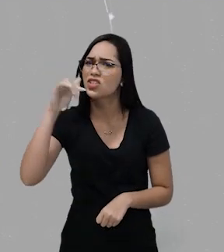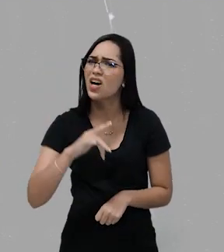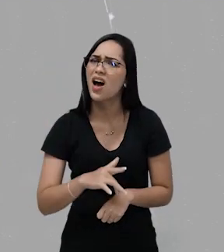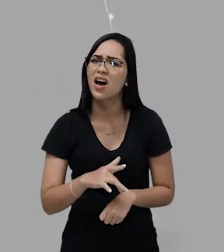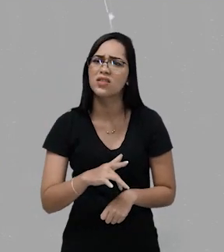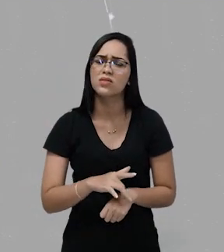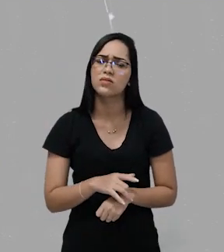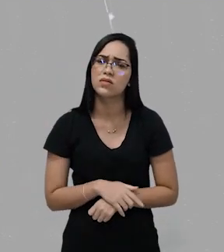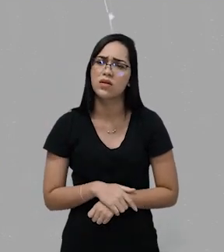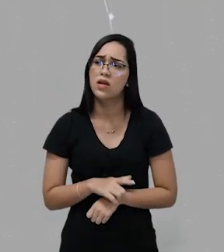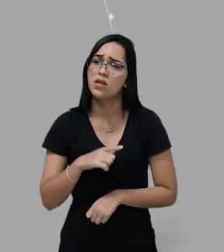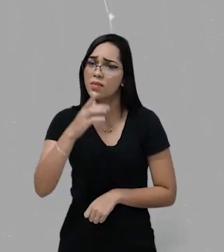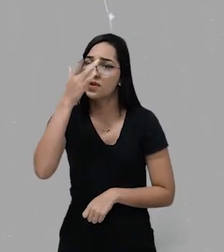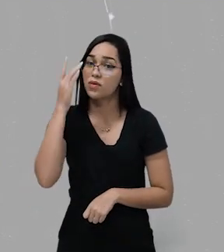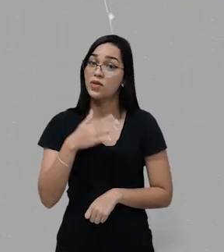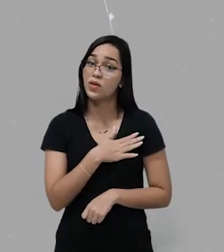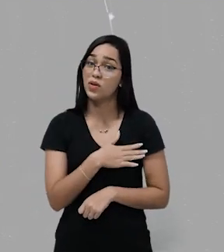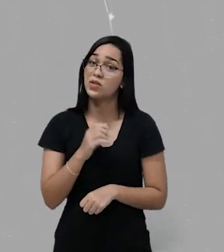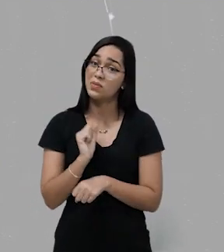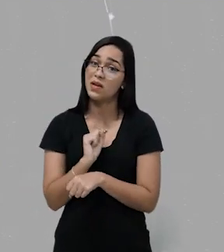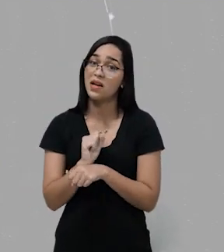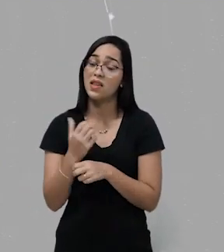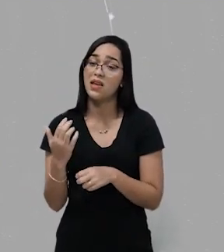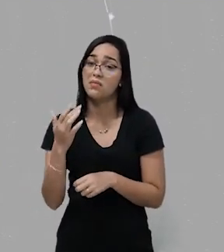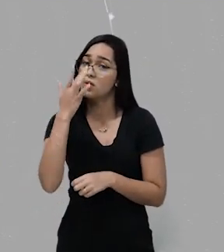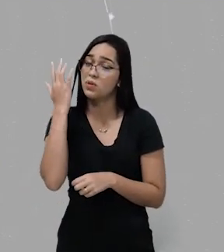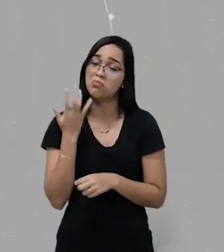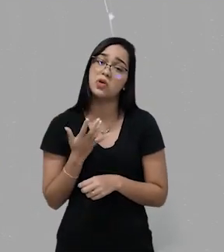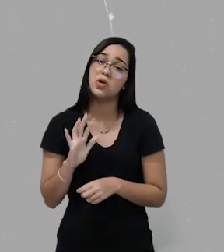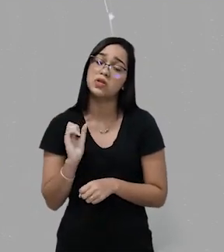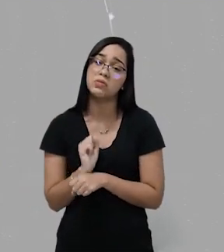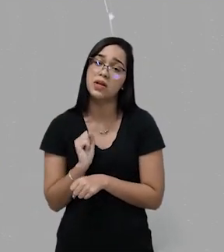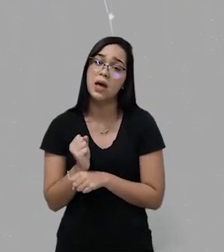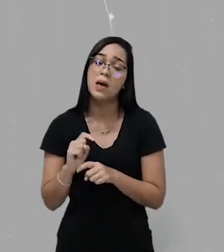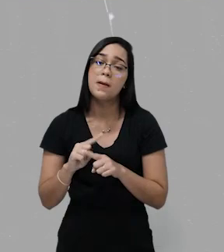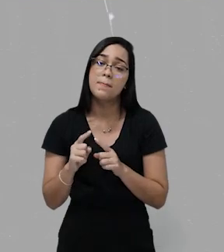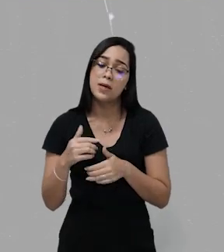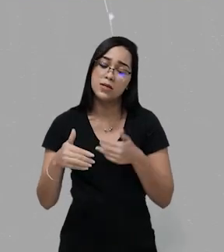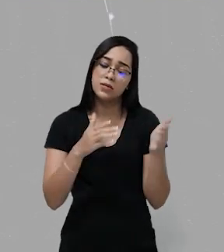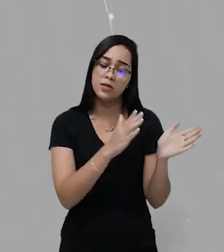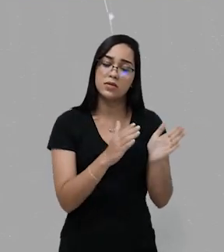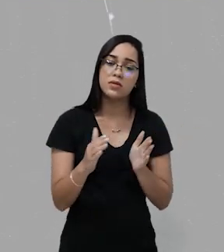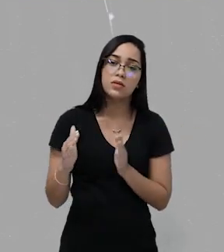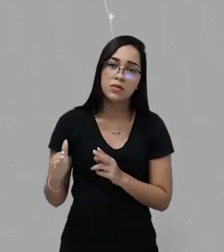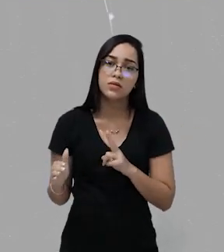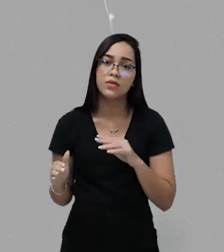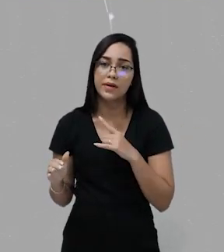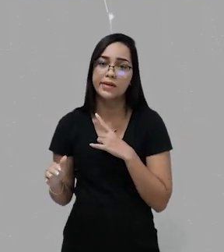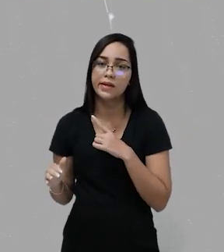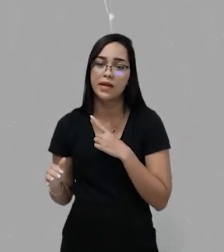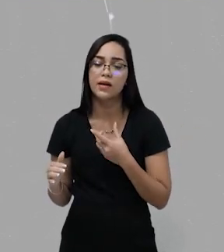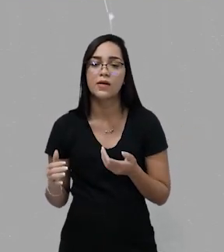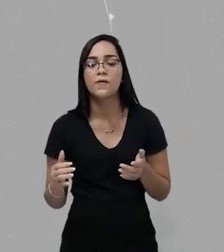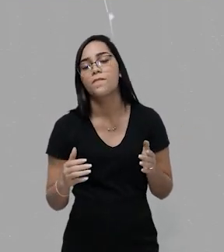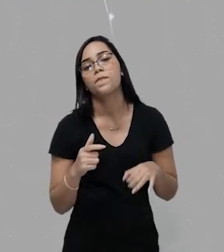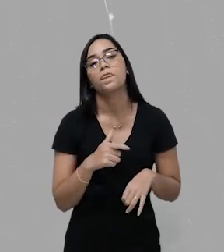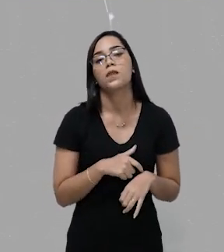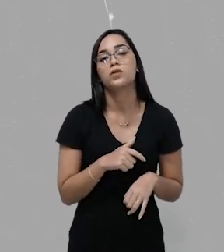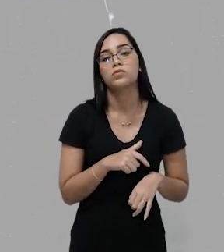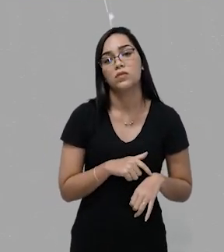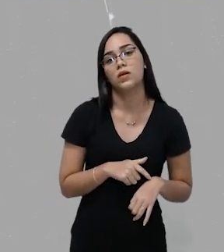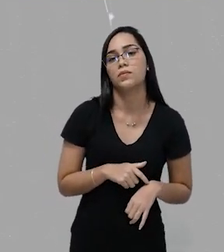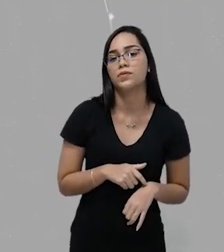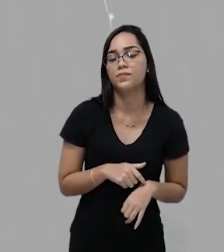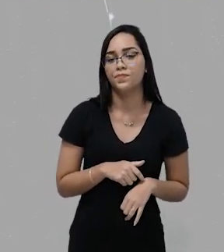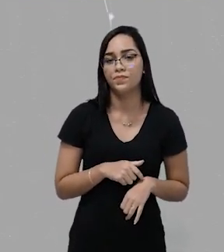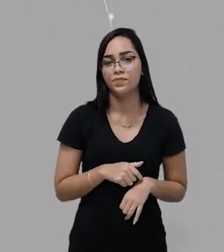chato. Tem gente que gosta de esperar, né? Tem gente que não gosta. Mas esse encadeamento vai se dando dentro de uma temporalidade, tá